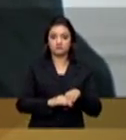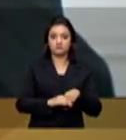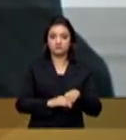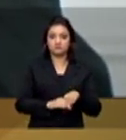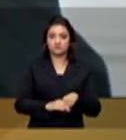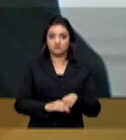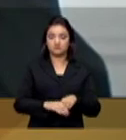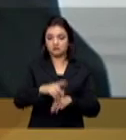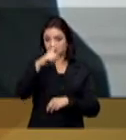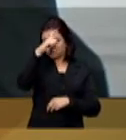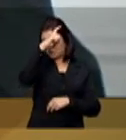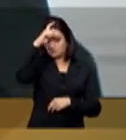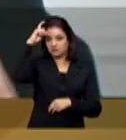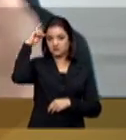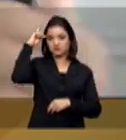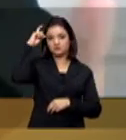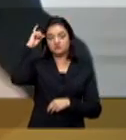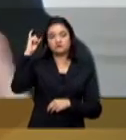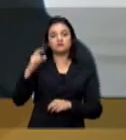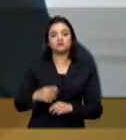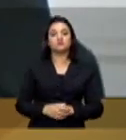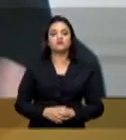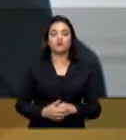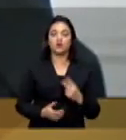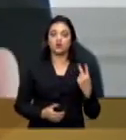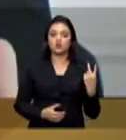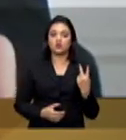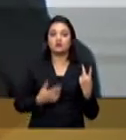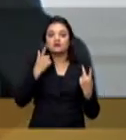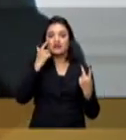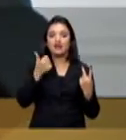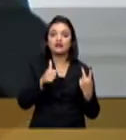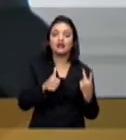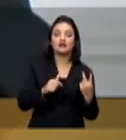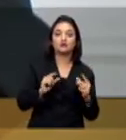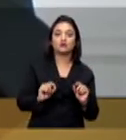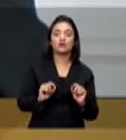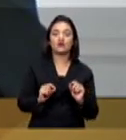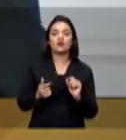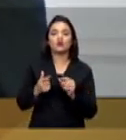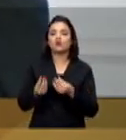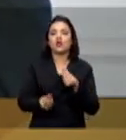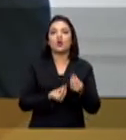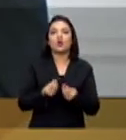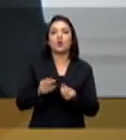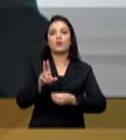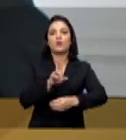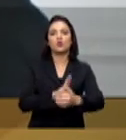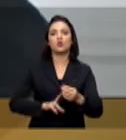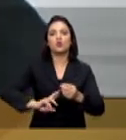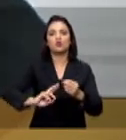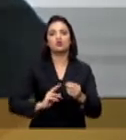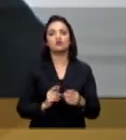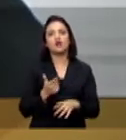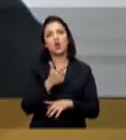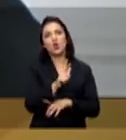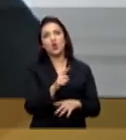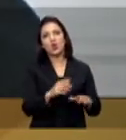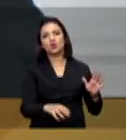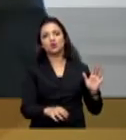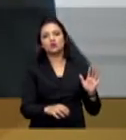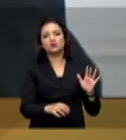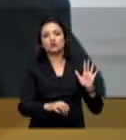ministro Ricardo Lewandowski, ambos analisam a impossibilidade da utilização de analogia para que o